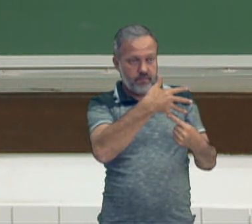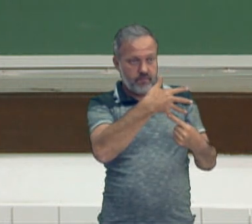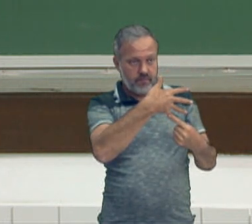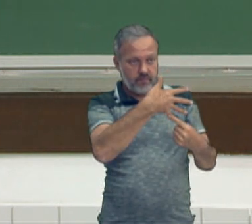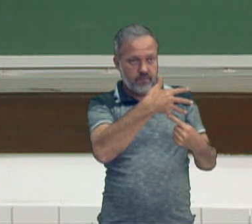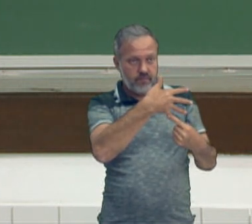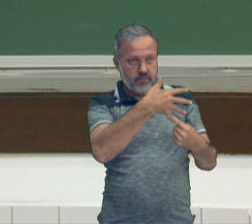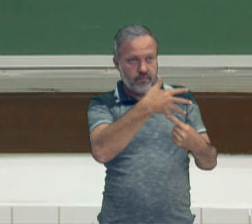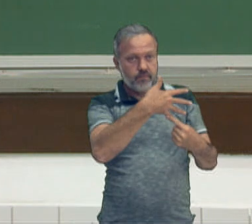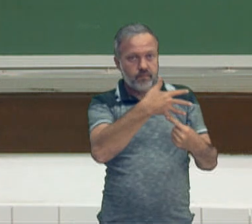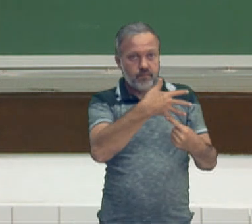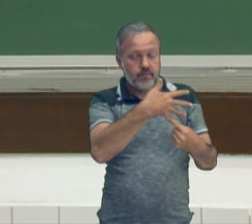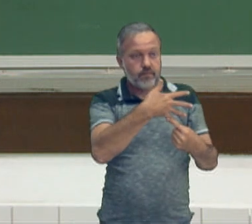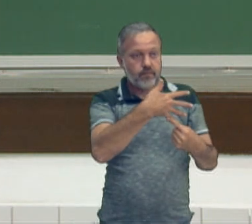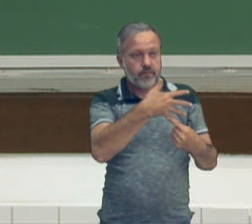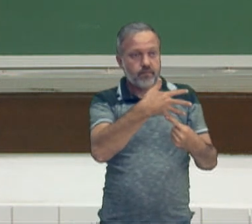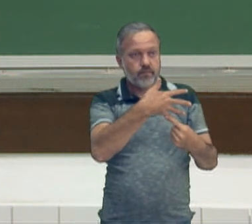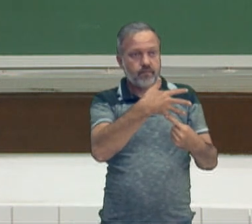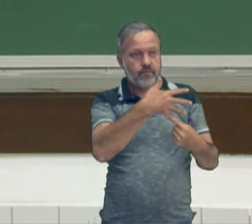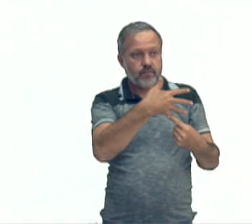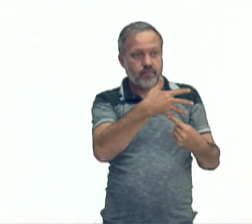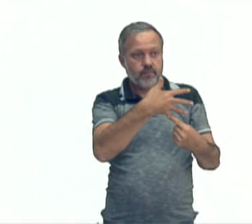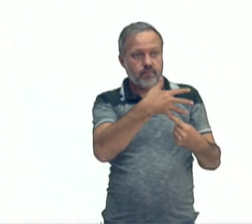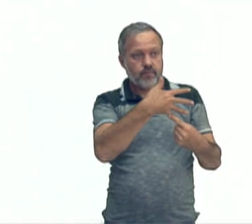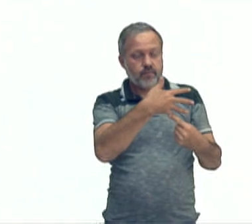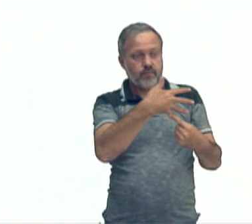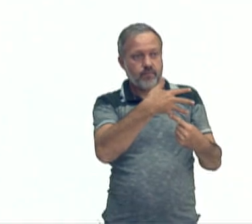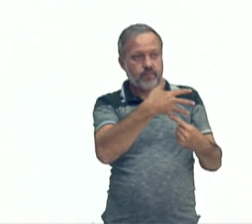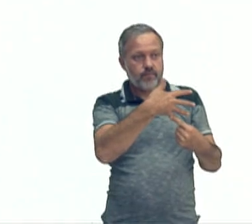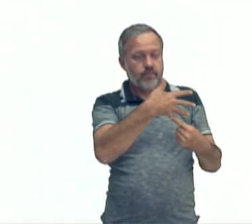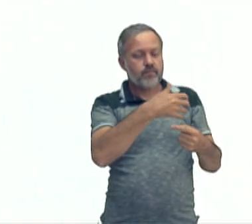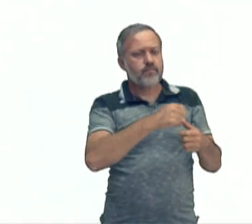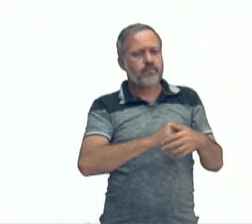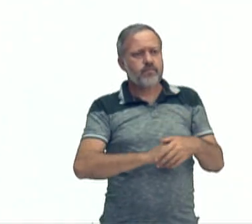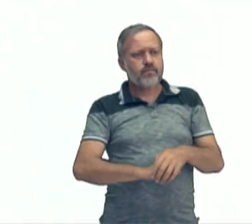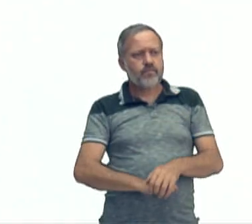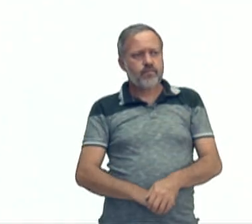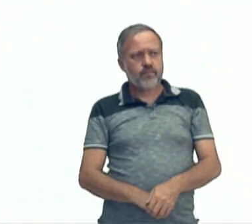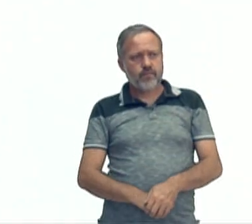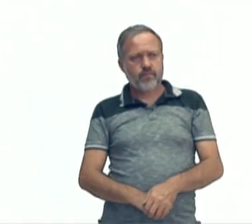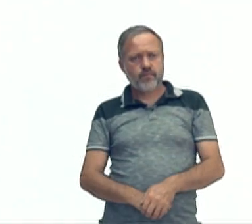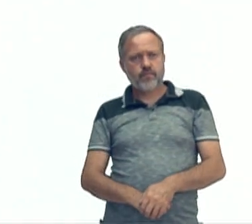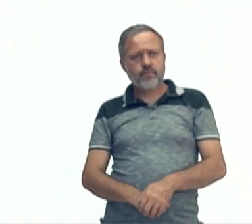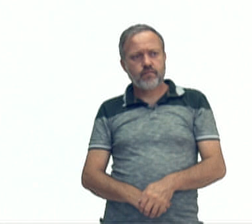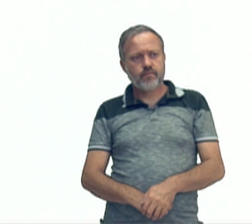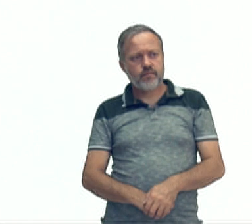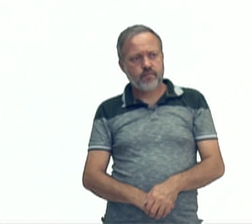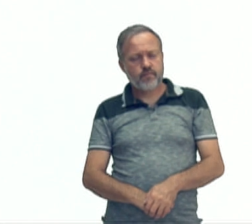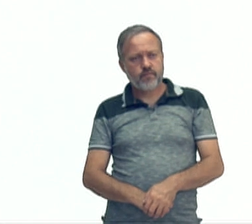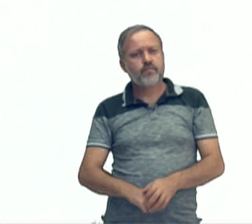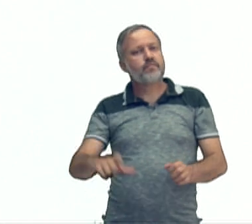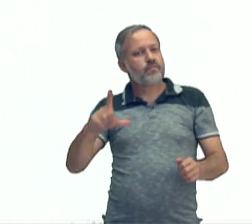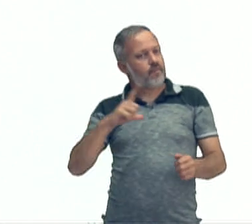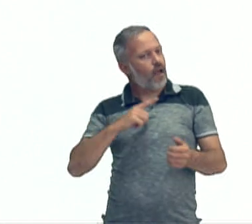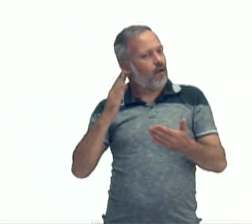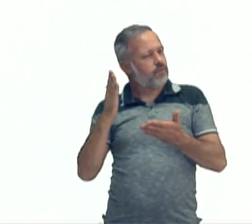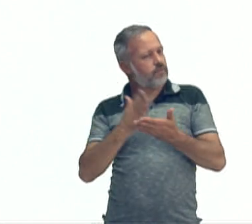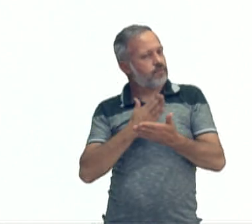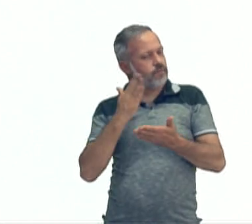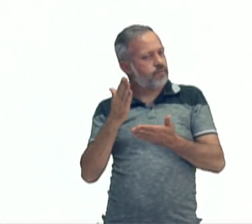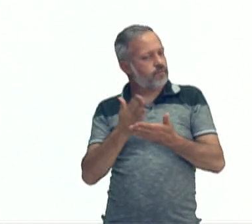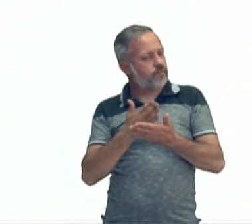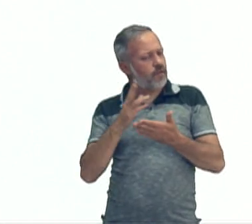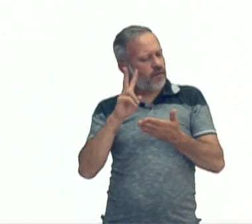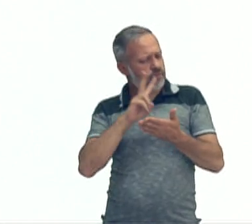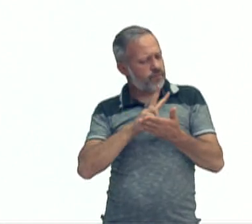ao sul da Argentina, certo? Mas eu tenho um livro que achei muito interessante, eu quero colocar para vocês